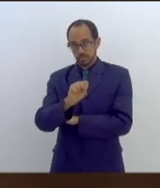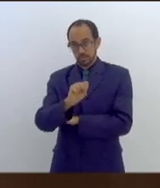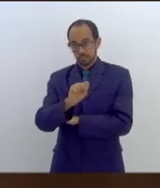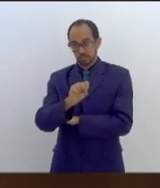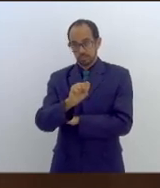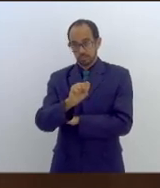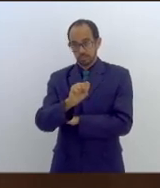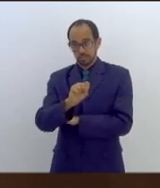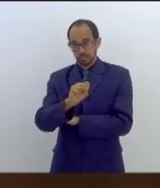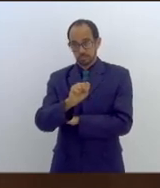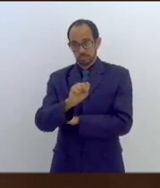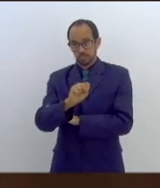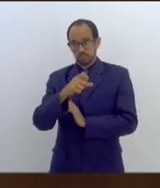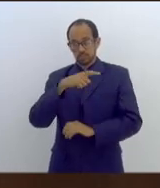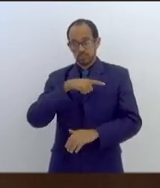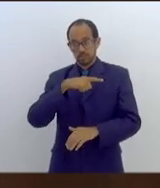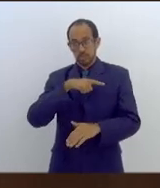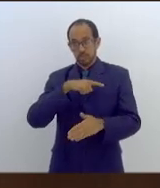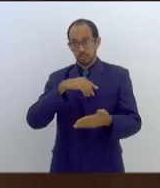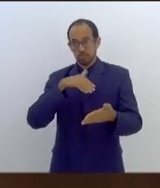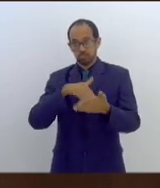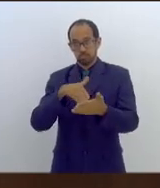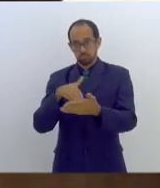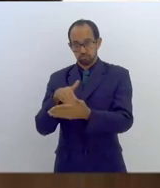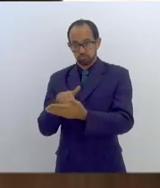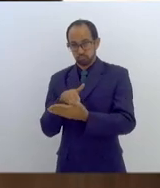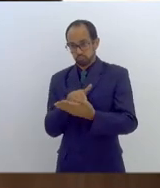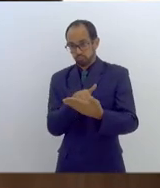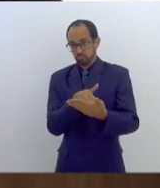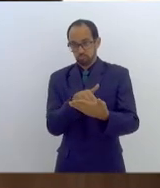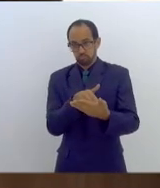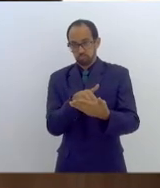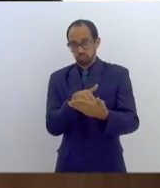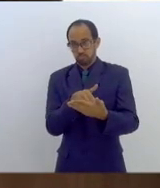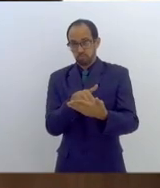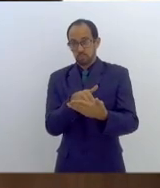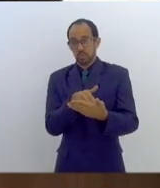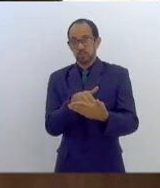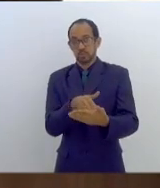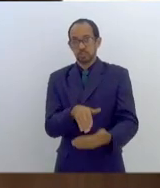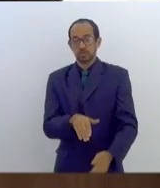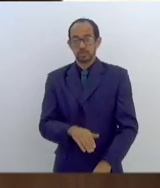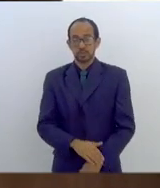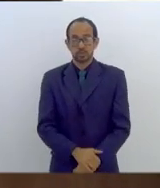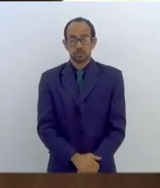está com impeditivo do